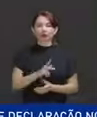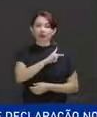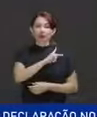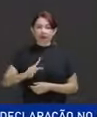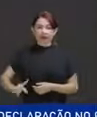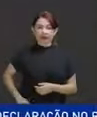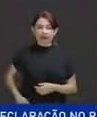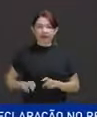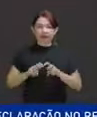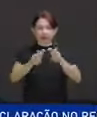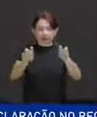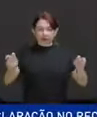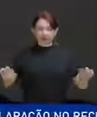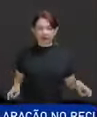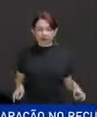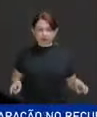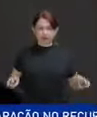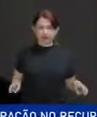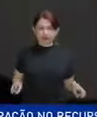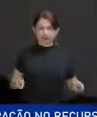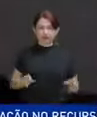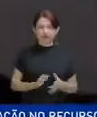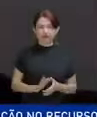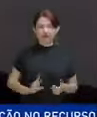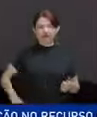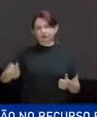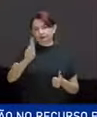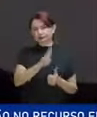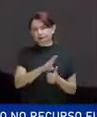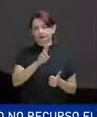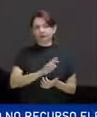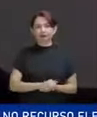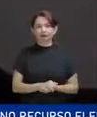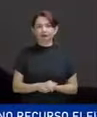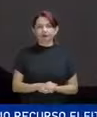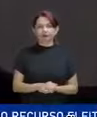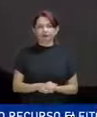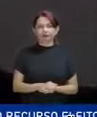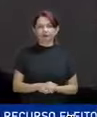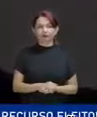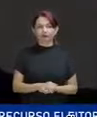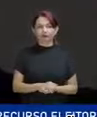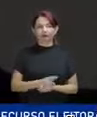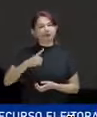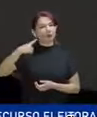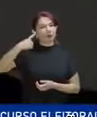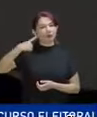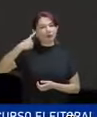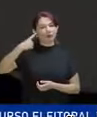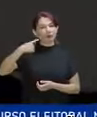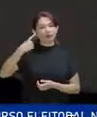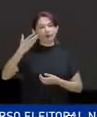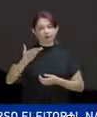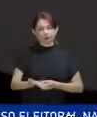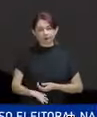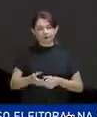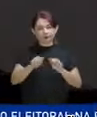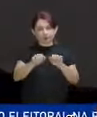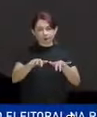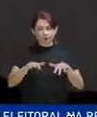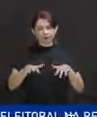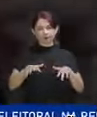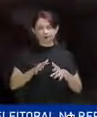presidente, eminentes pares, doutor procurador regional, dos advogados presentes nessa sessão.